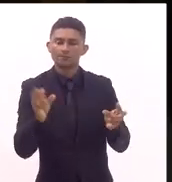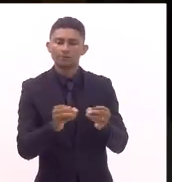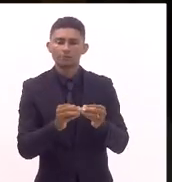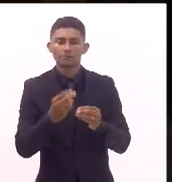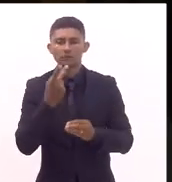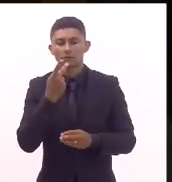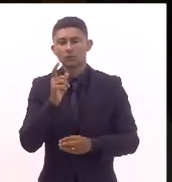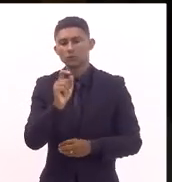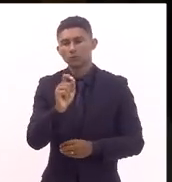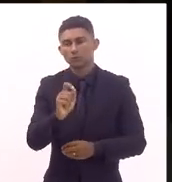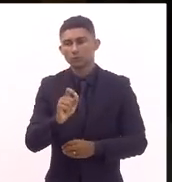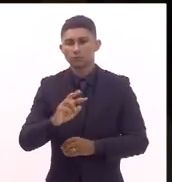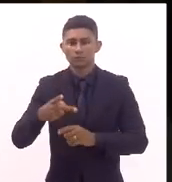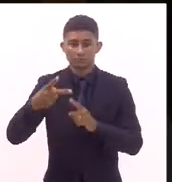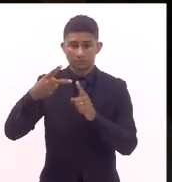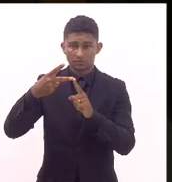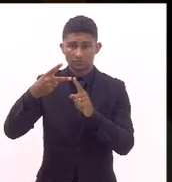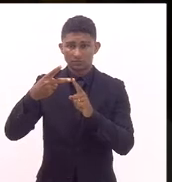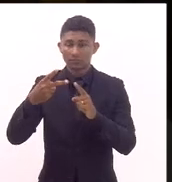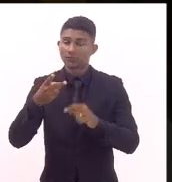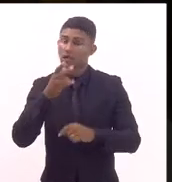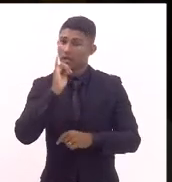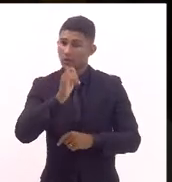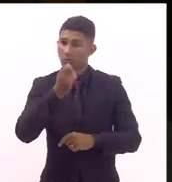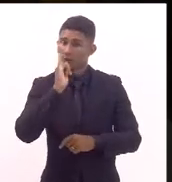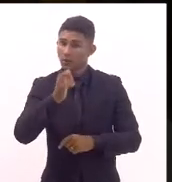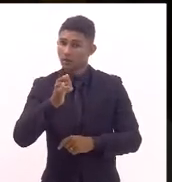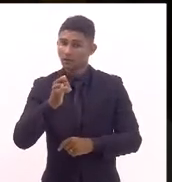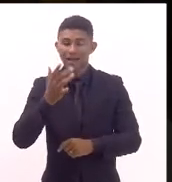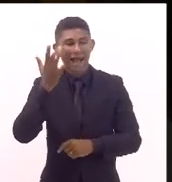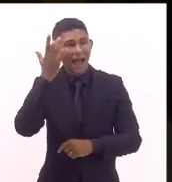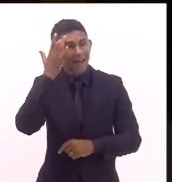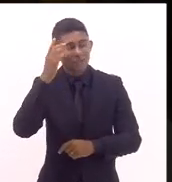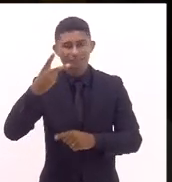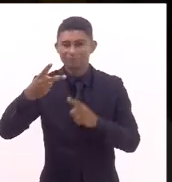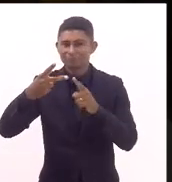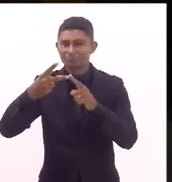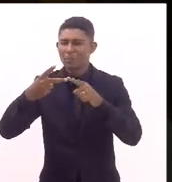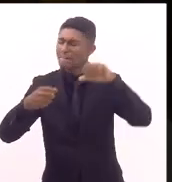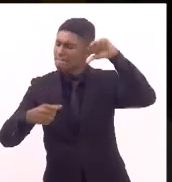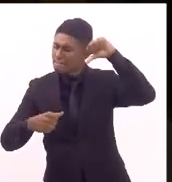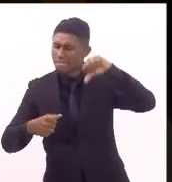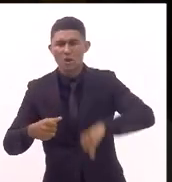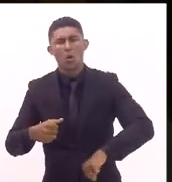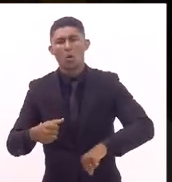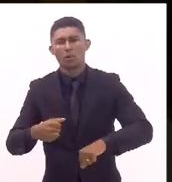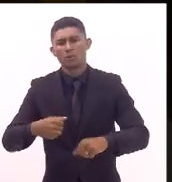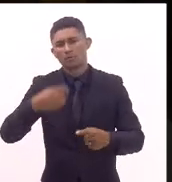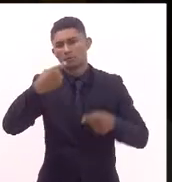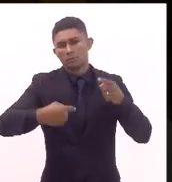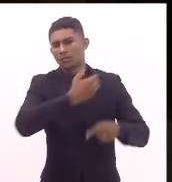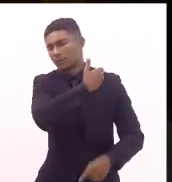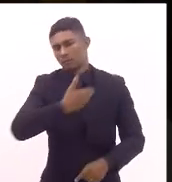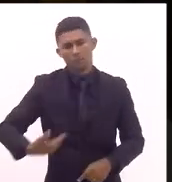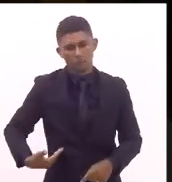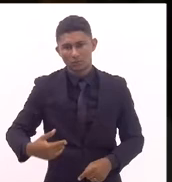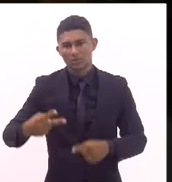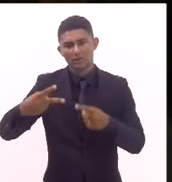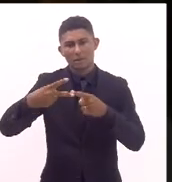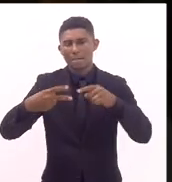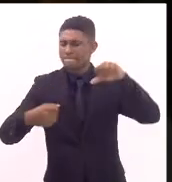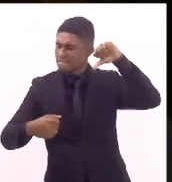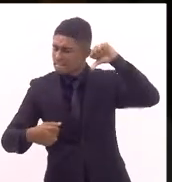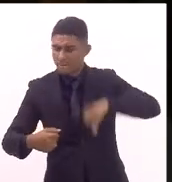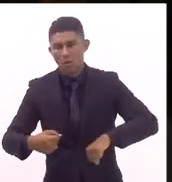contar uma coisa que talvez seja o maior fracasso em matéria de políticas públicas que já